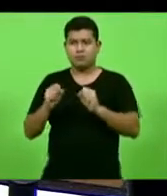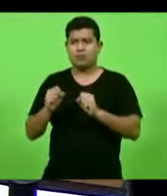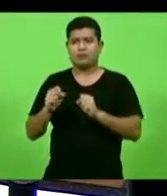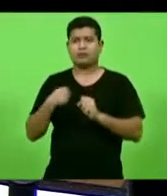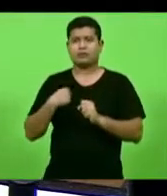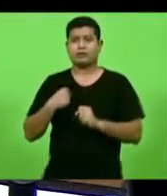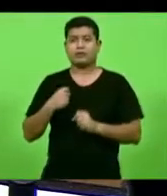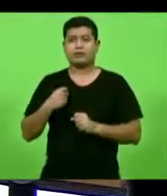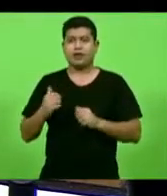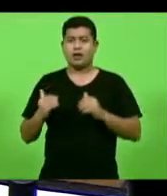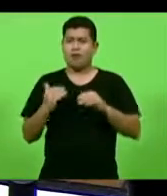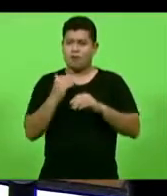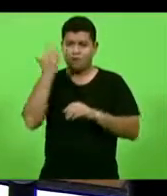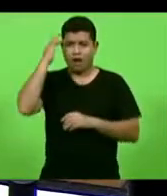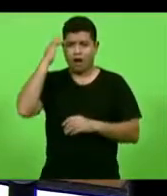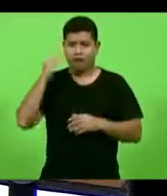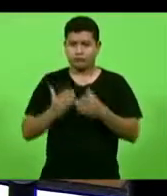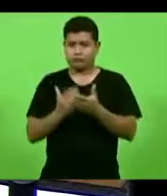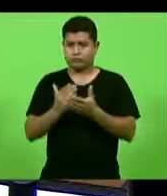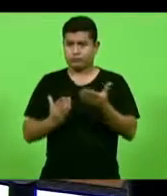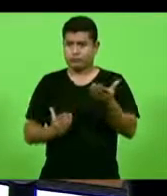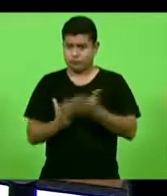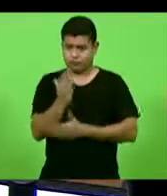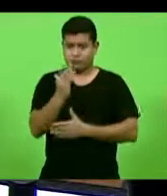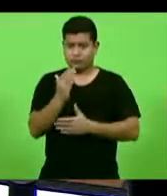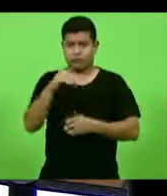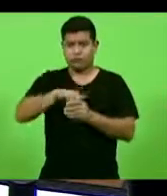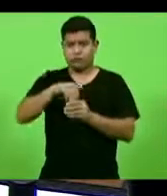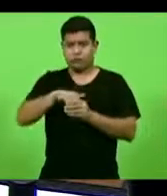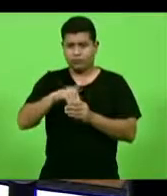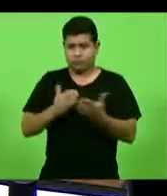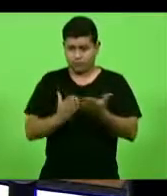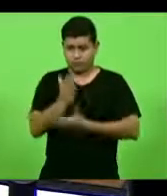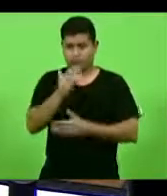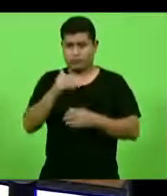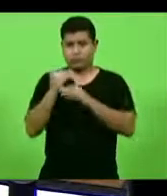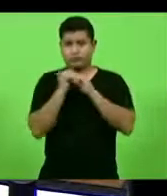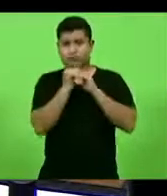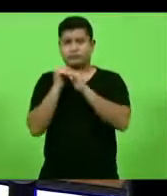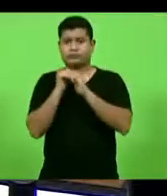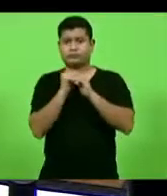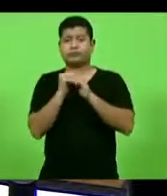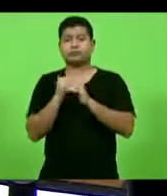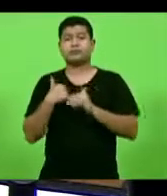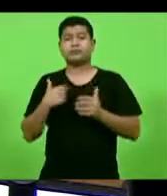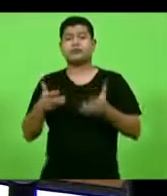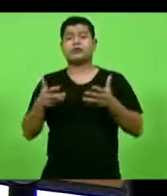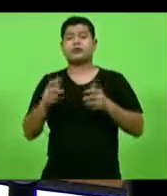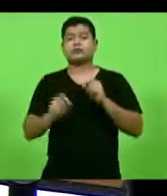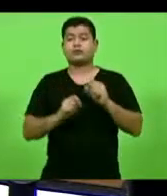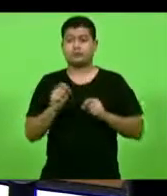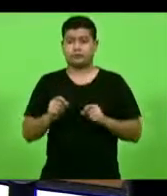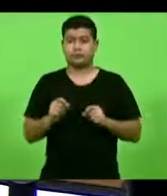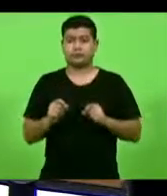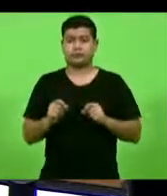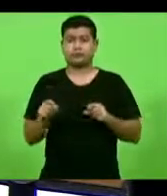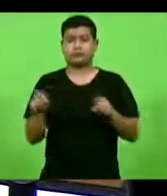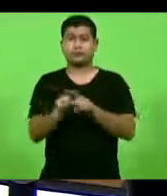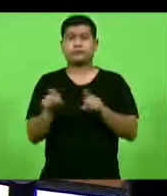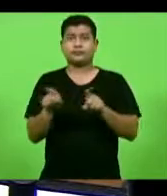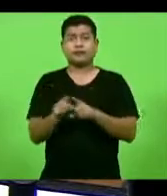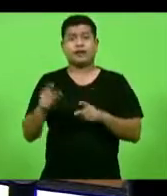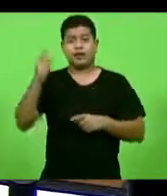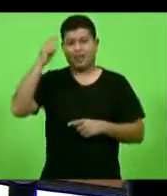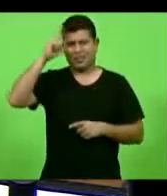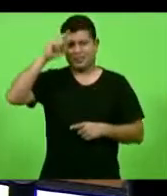por unanimidade. Certo. Né? Parecer contrário por unanimidade. Mas eu quero, além de fazer esse resgate